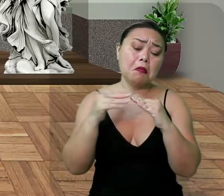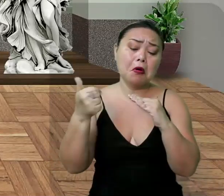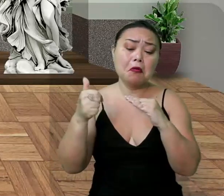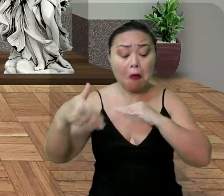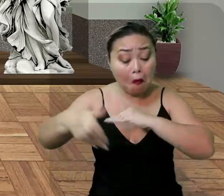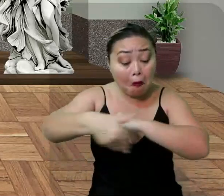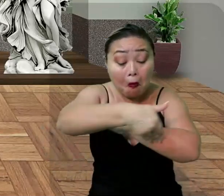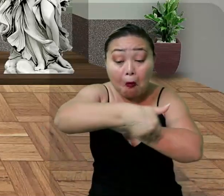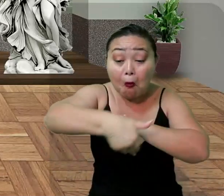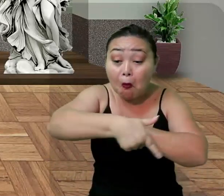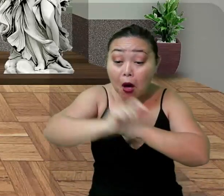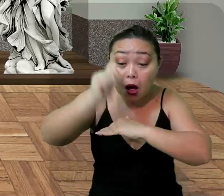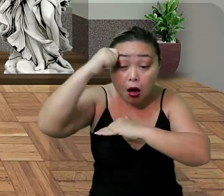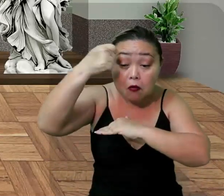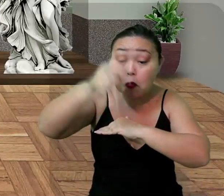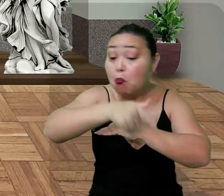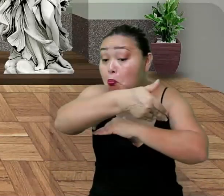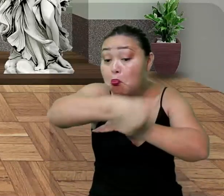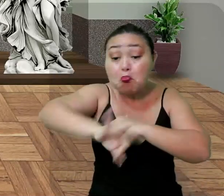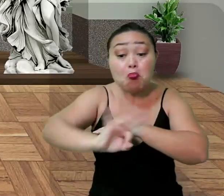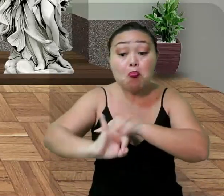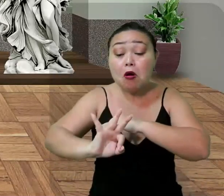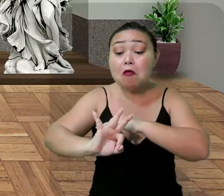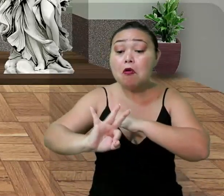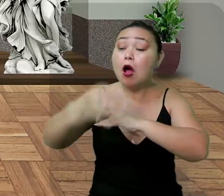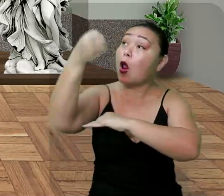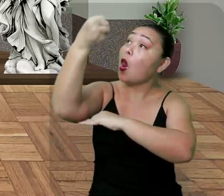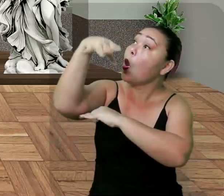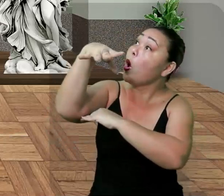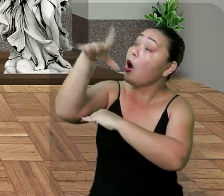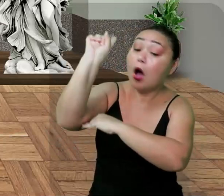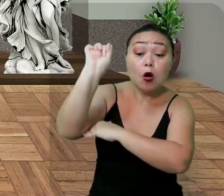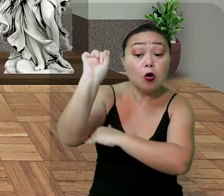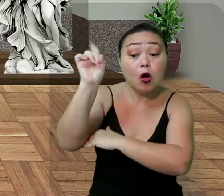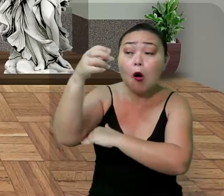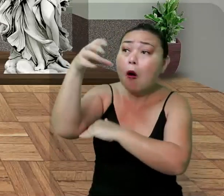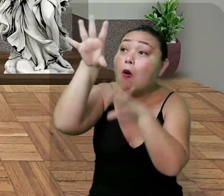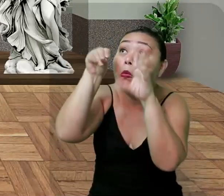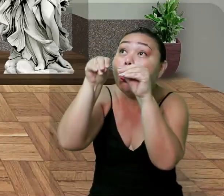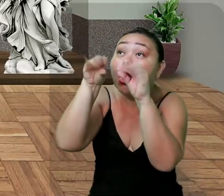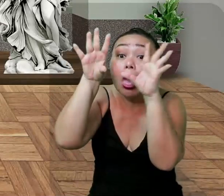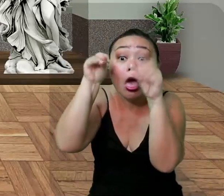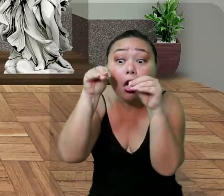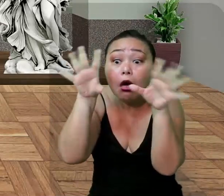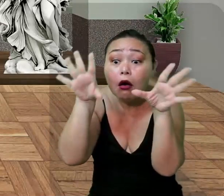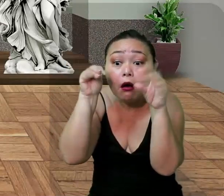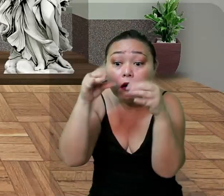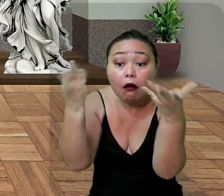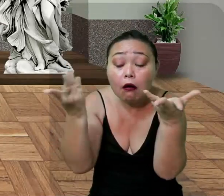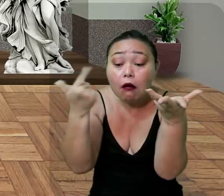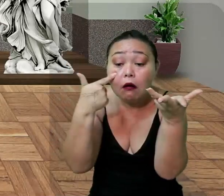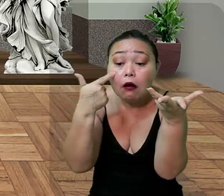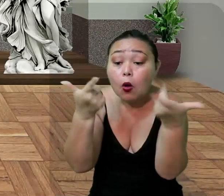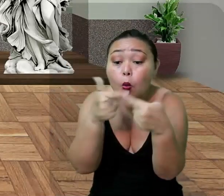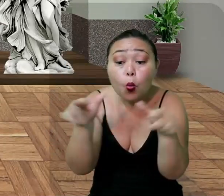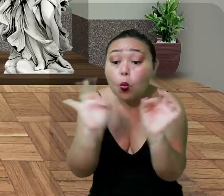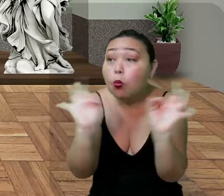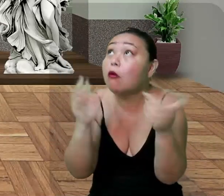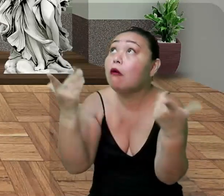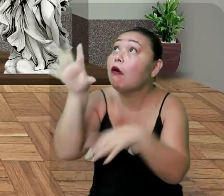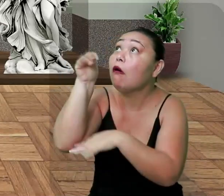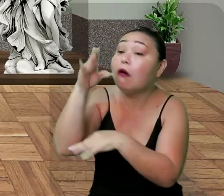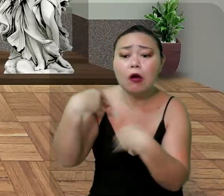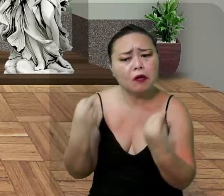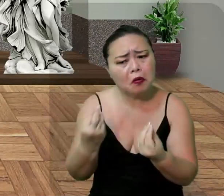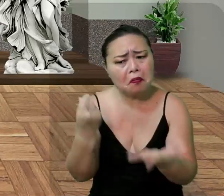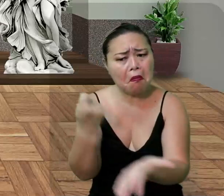tem asfalto na rua. Você paga iluminação pública, mas as lâmpadas tudo queimadas, ou não existe.